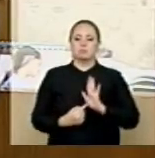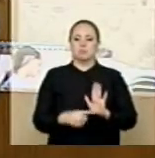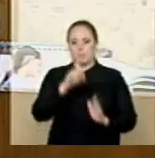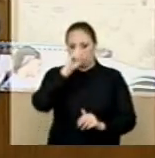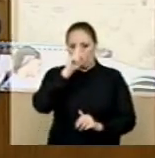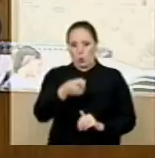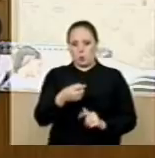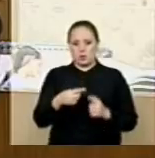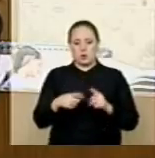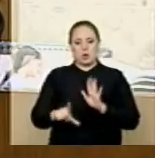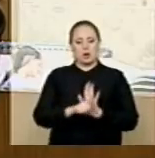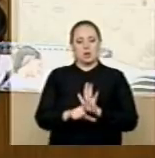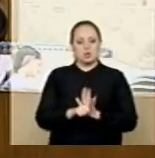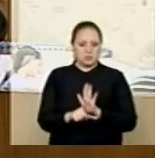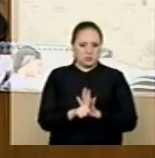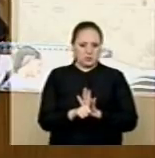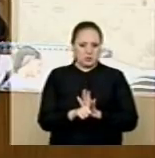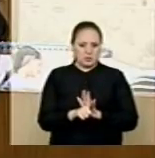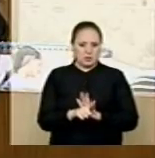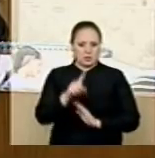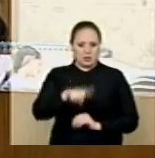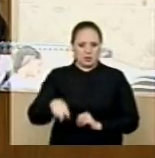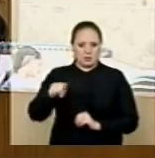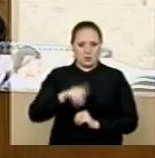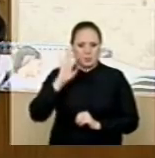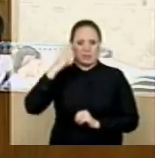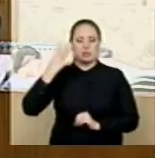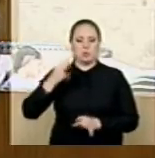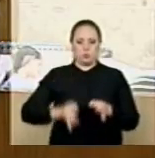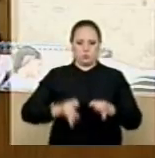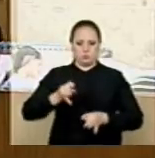ordem legislativa que revogou uma decisão judicial.